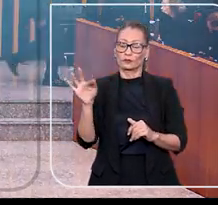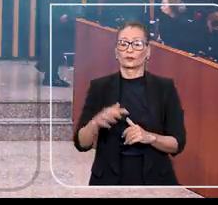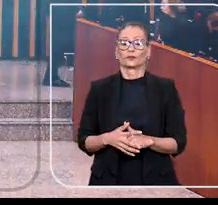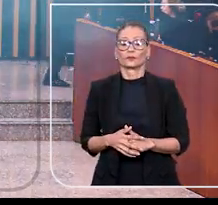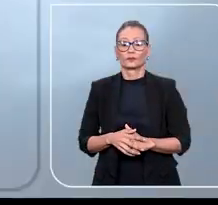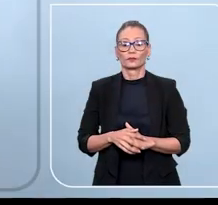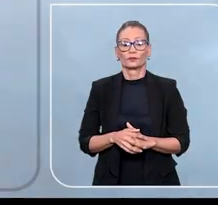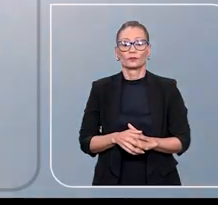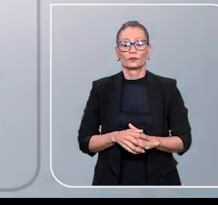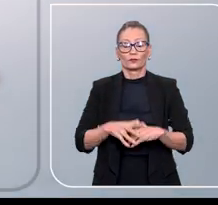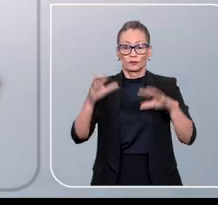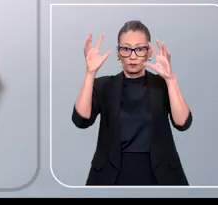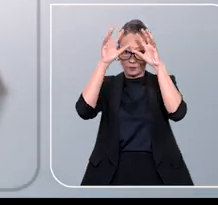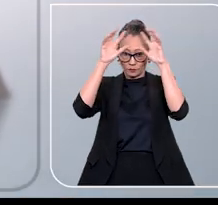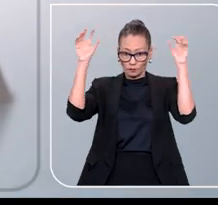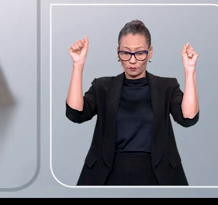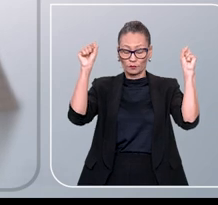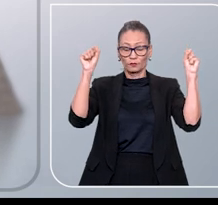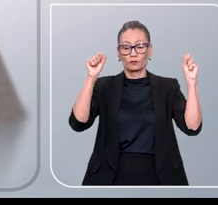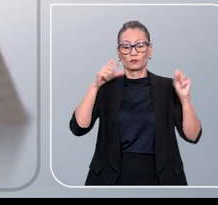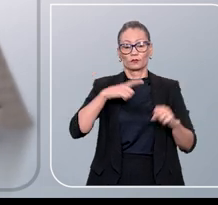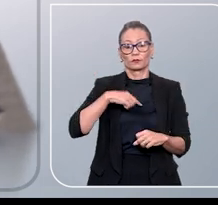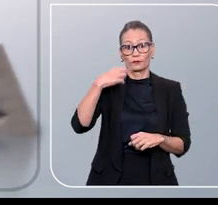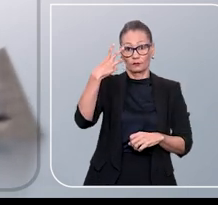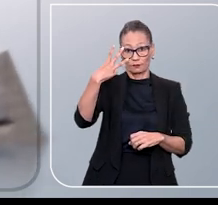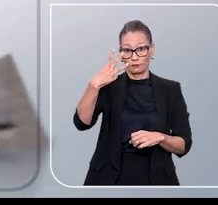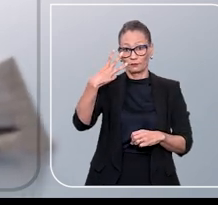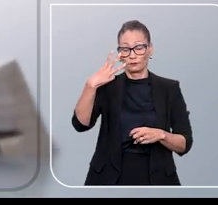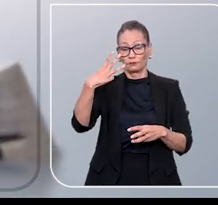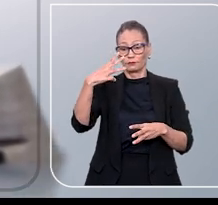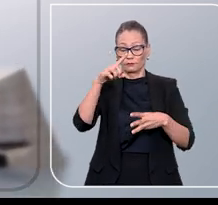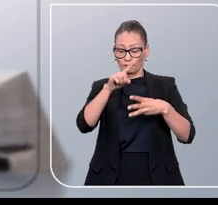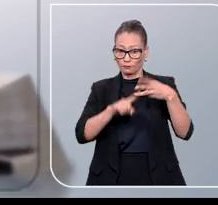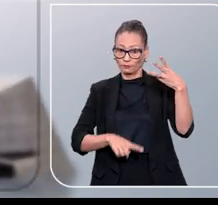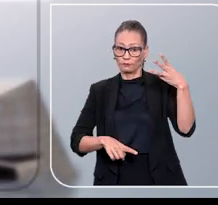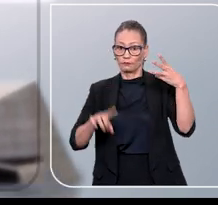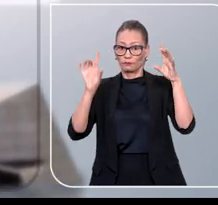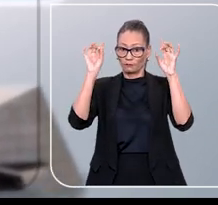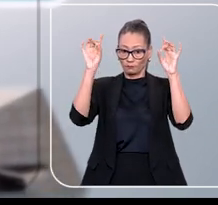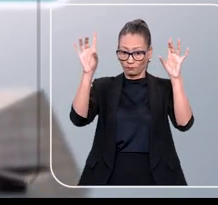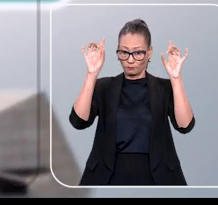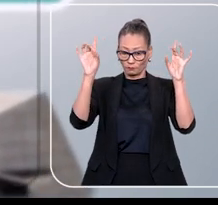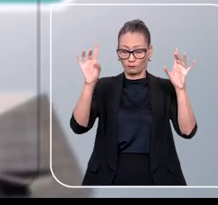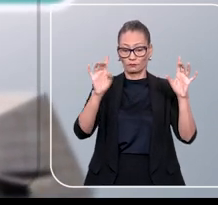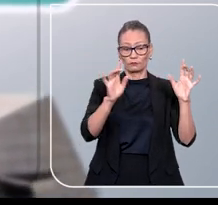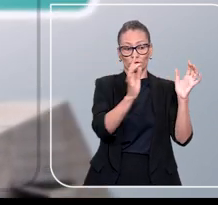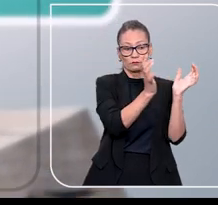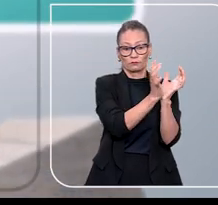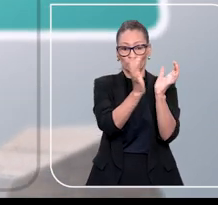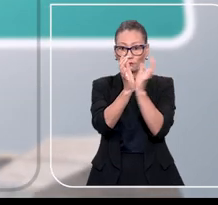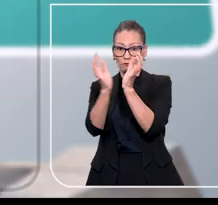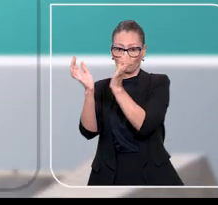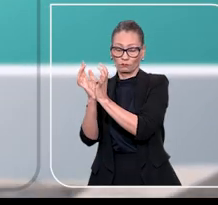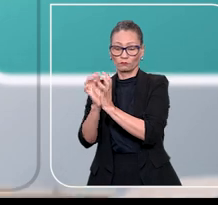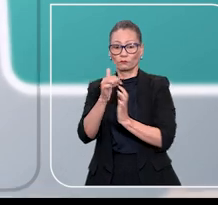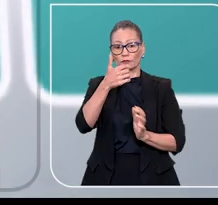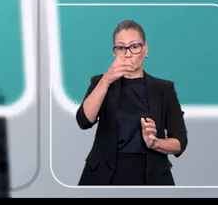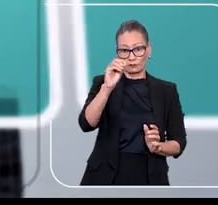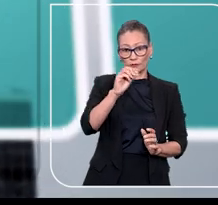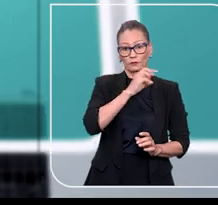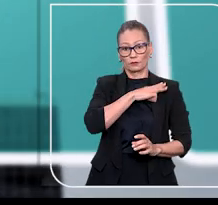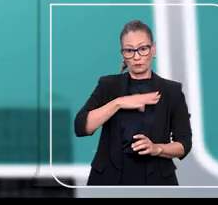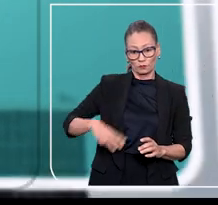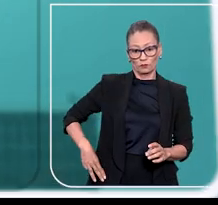O tribunal se estrutura em três sessões especializadas, cada uma formada por dez ministros de duas